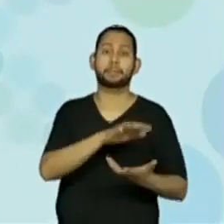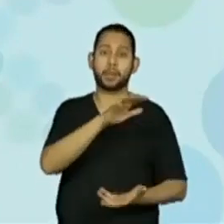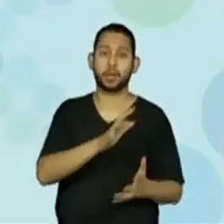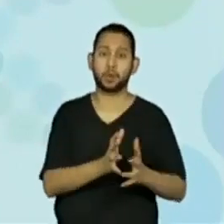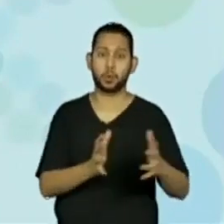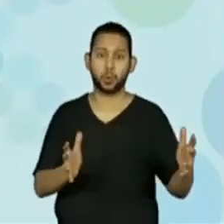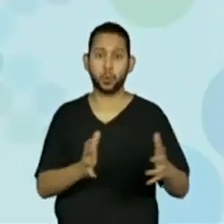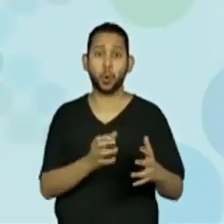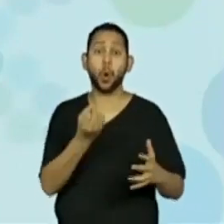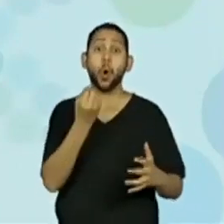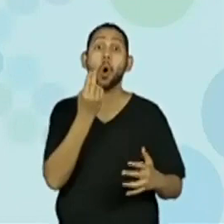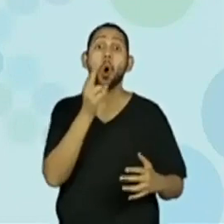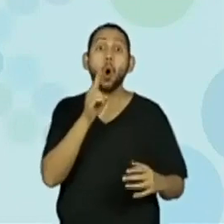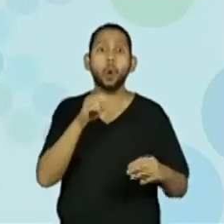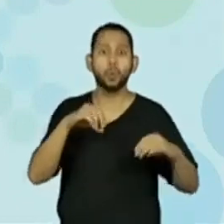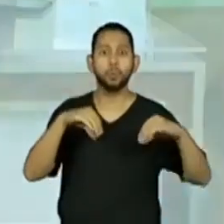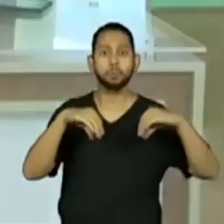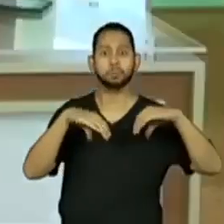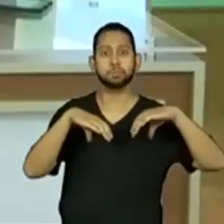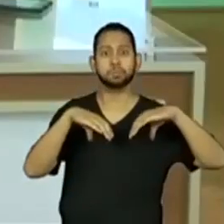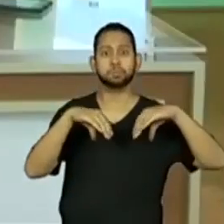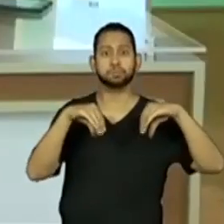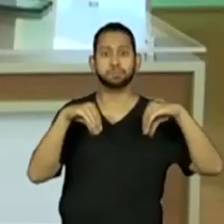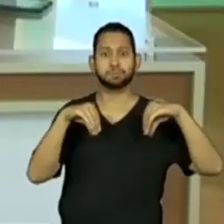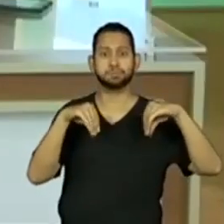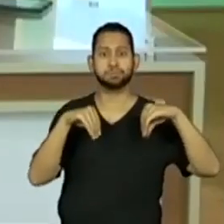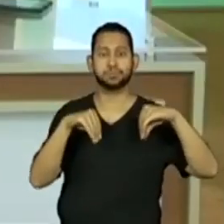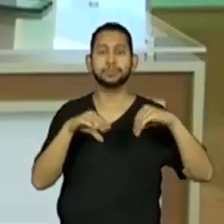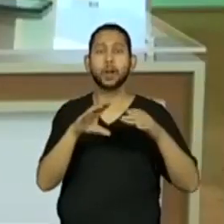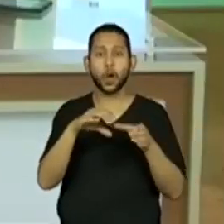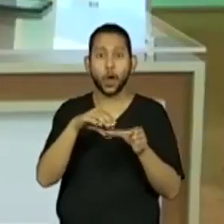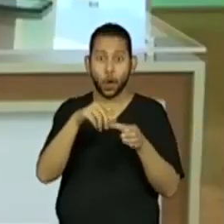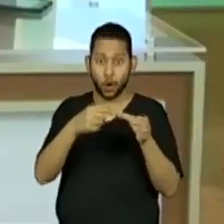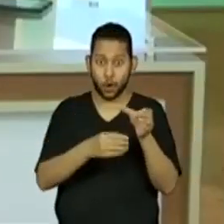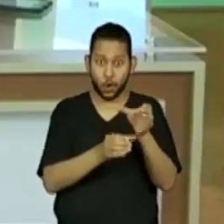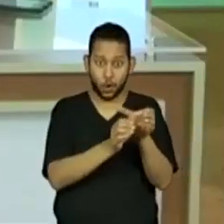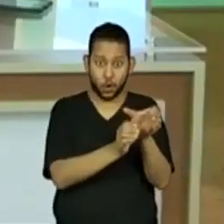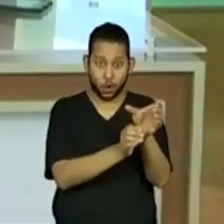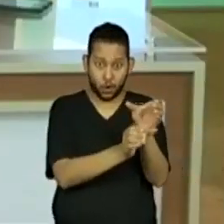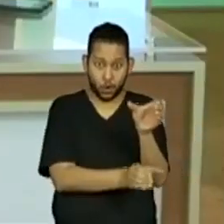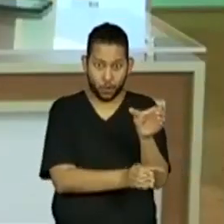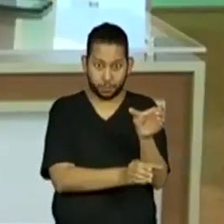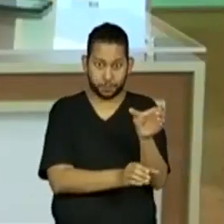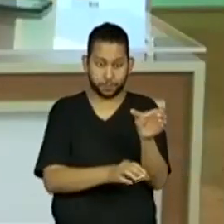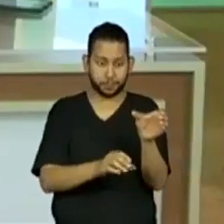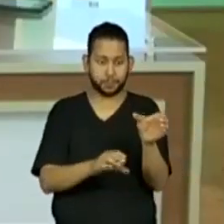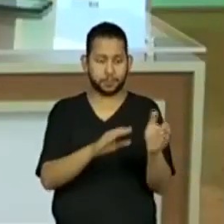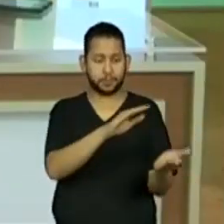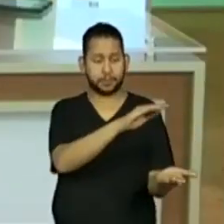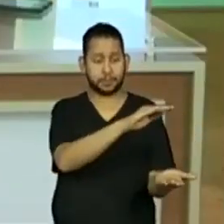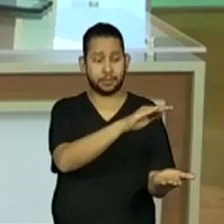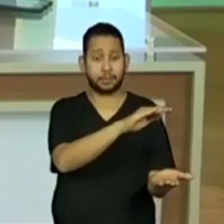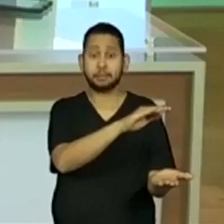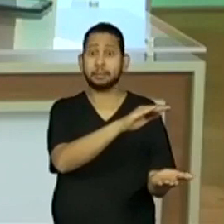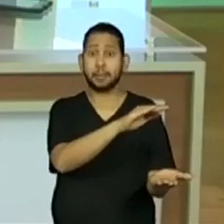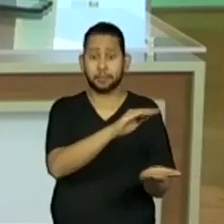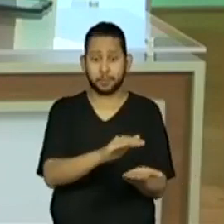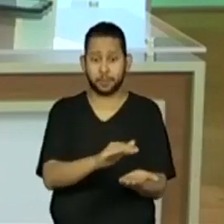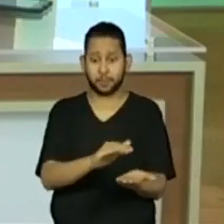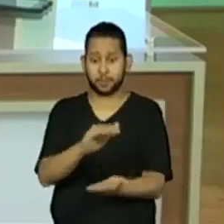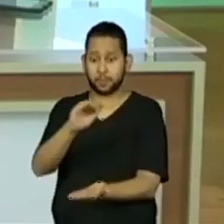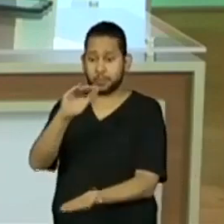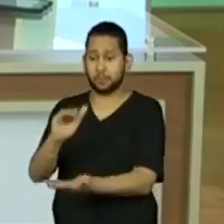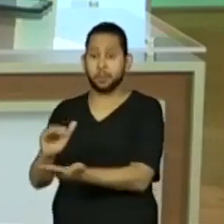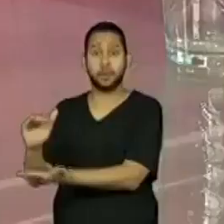material. Como vocês notaram, os copos com tamanhos diferentes, mesmo sendo feitos de